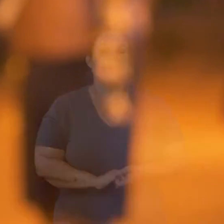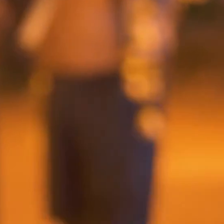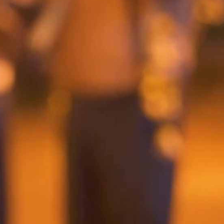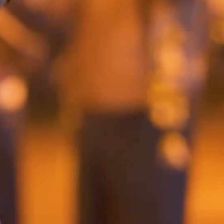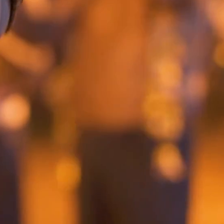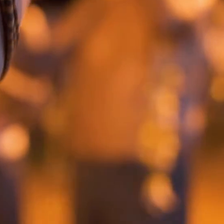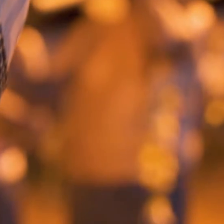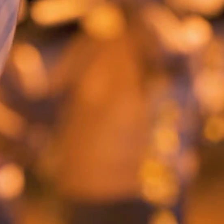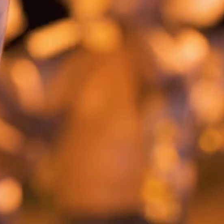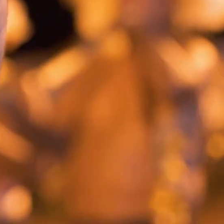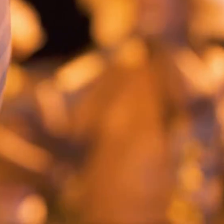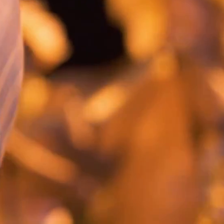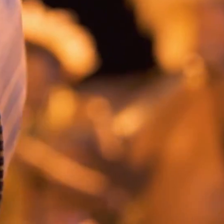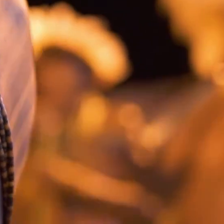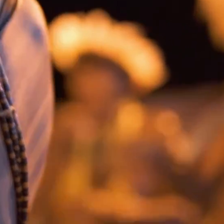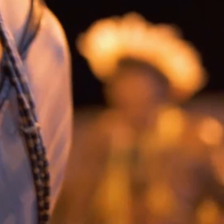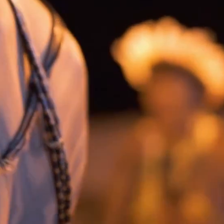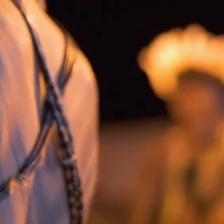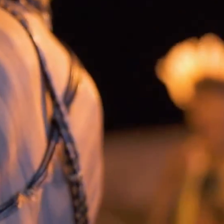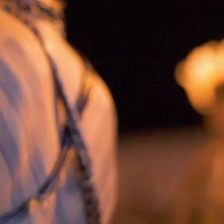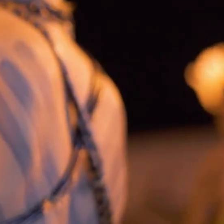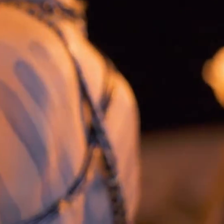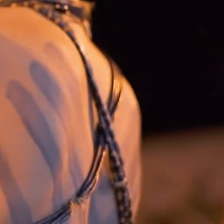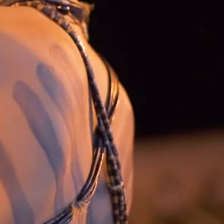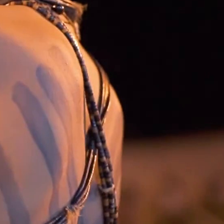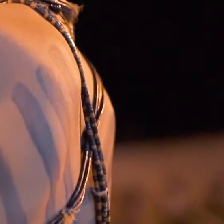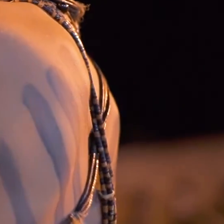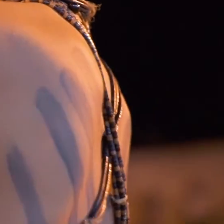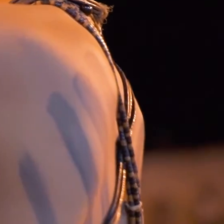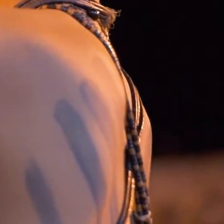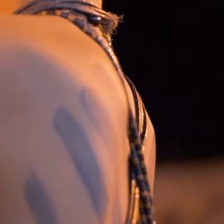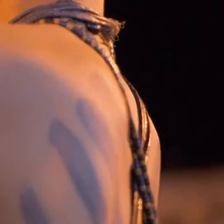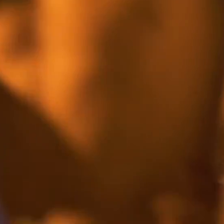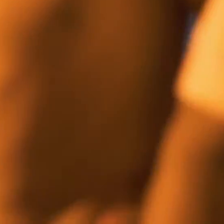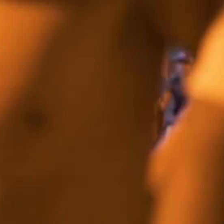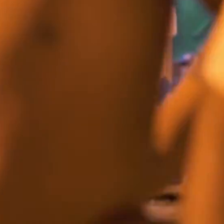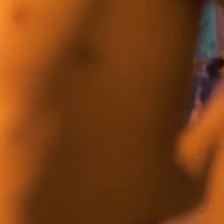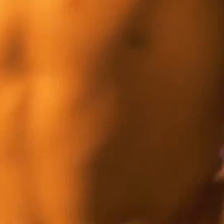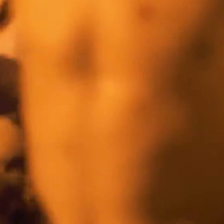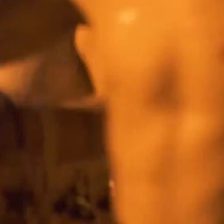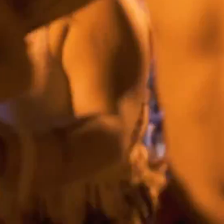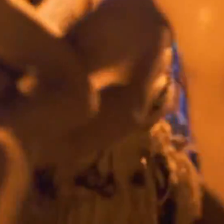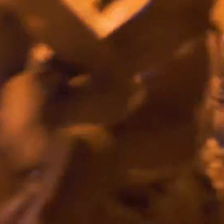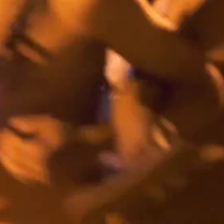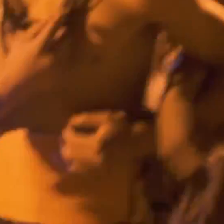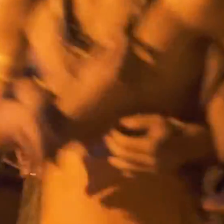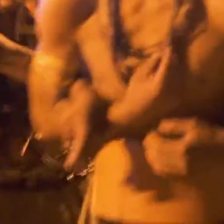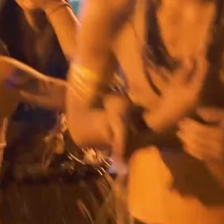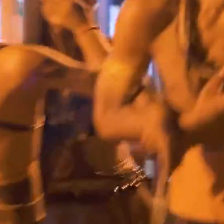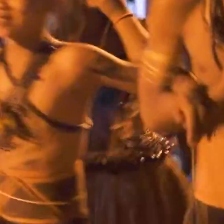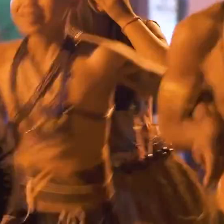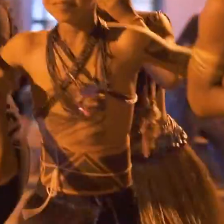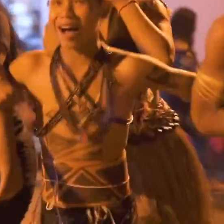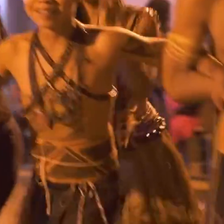e grafismos na cinta e no corpo do jovem que registra o momento utilizando seu aparelho celular. Sorridentes e animados, os jovens